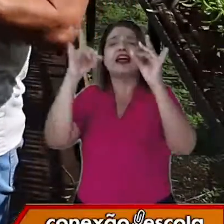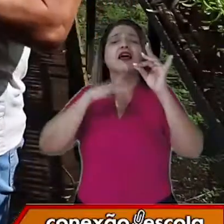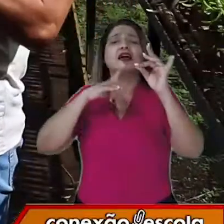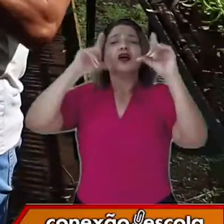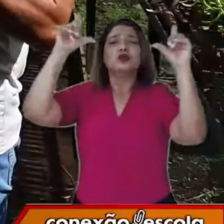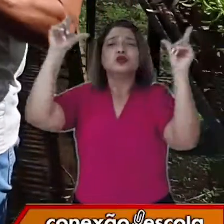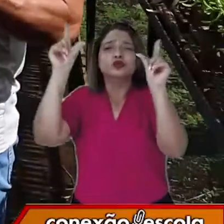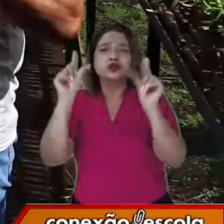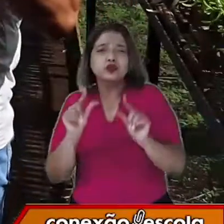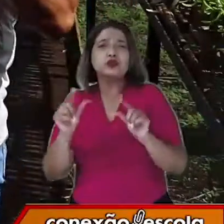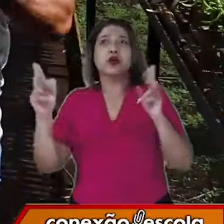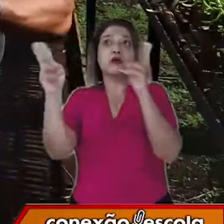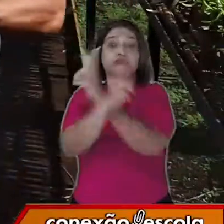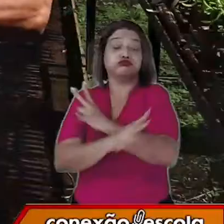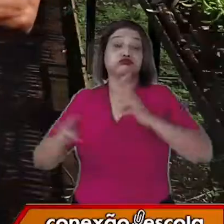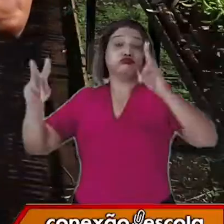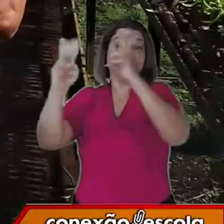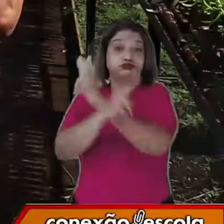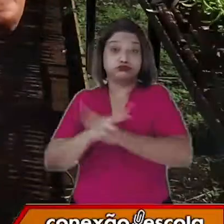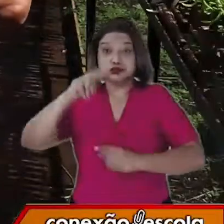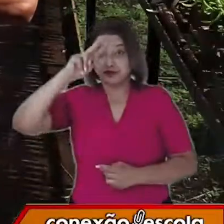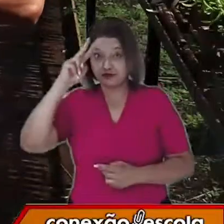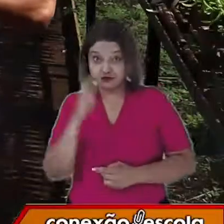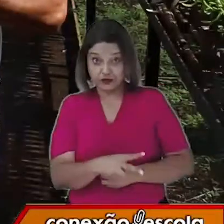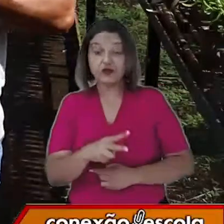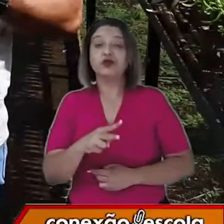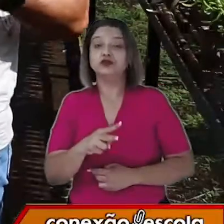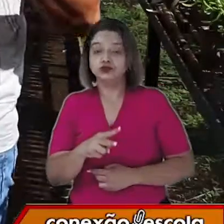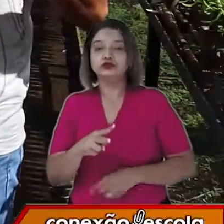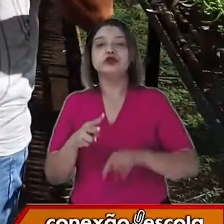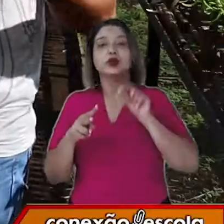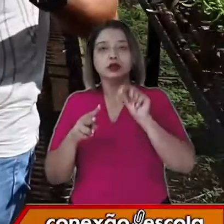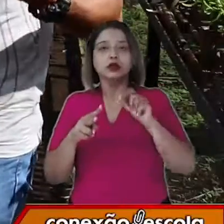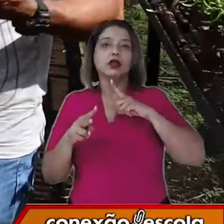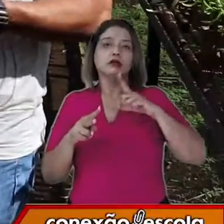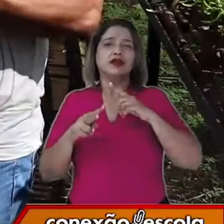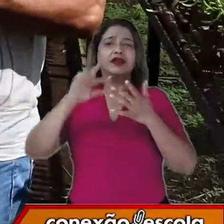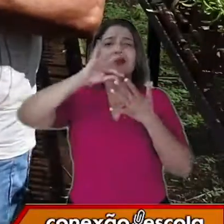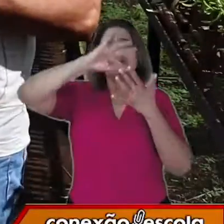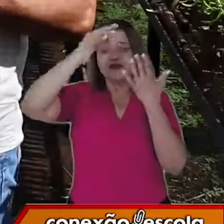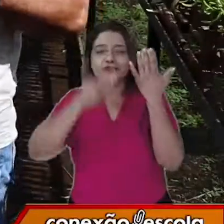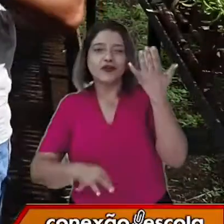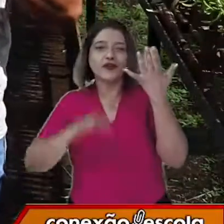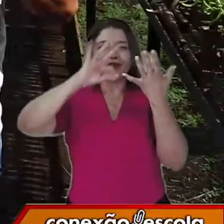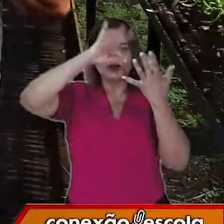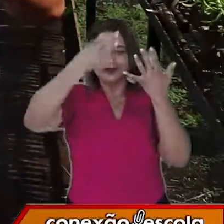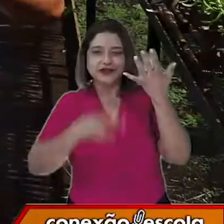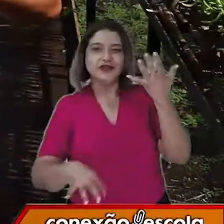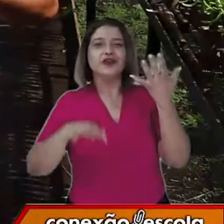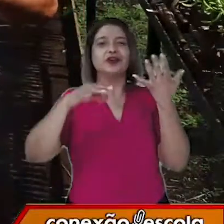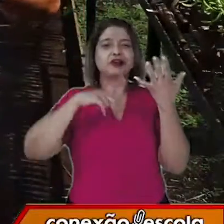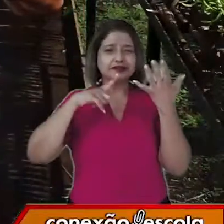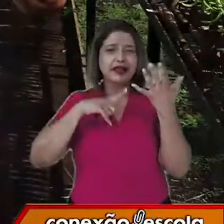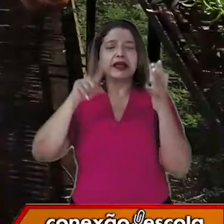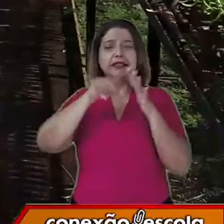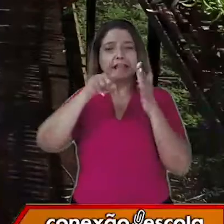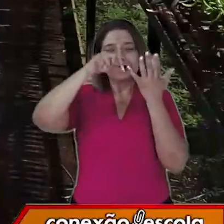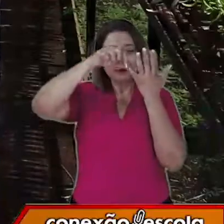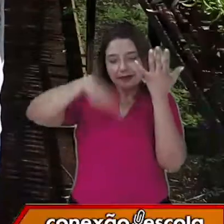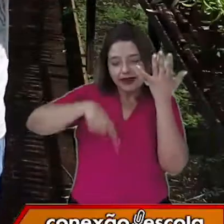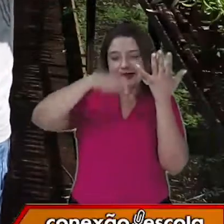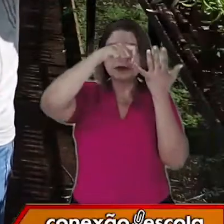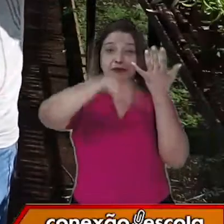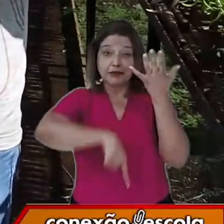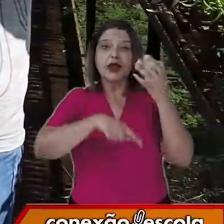vento, É uma época que venta muito aqui na região. Então nós vamos perceber que tem muitas folhas caindo, Nós vamos ver que as sementes